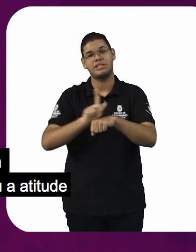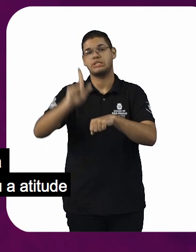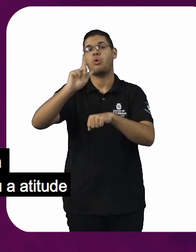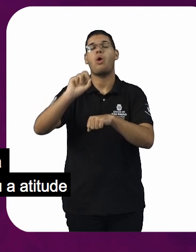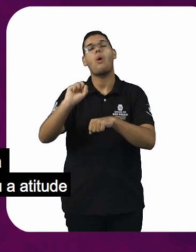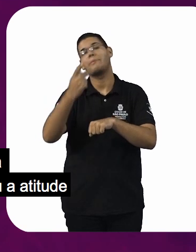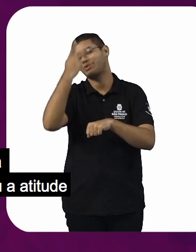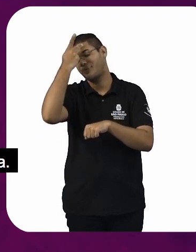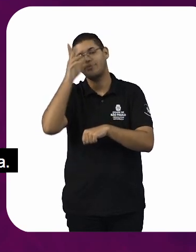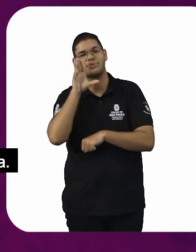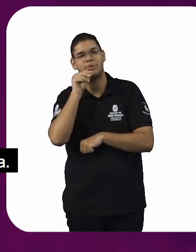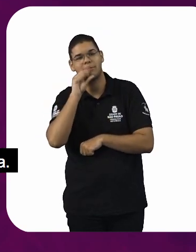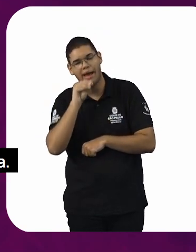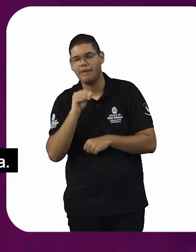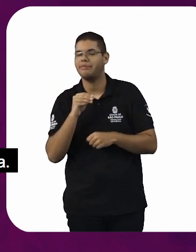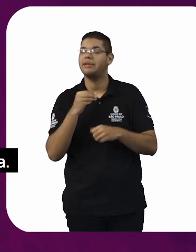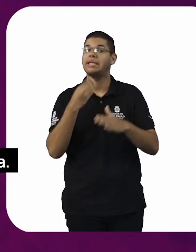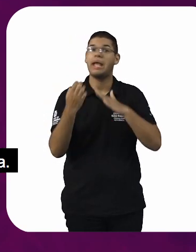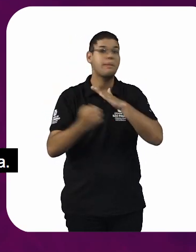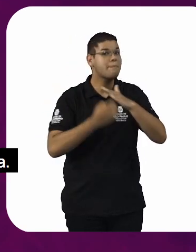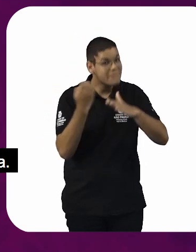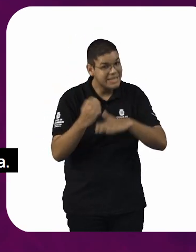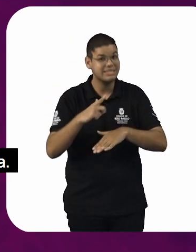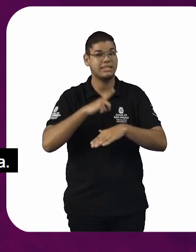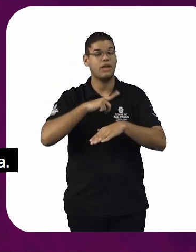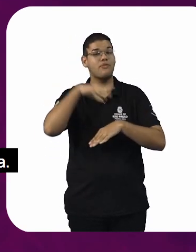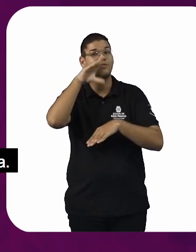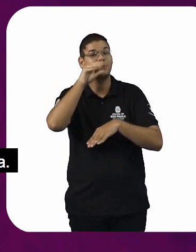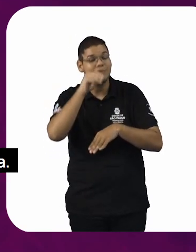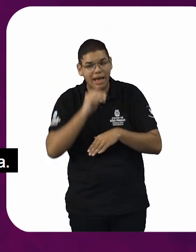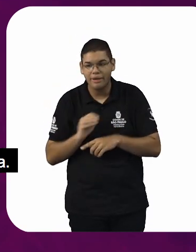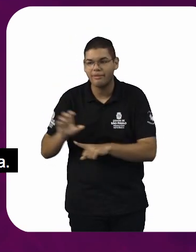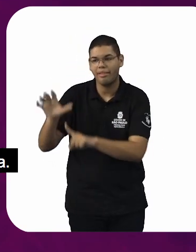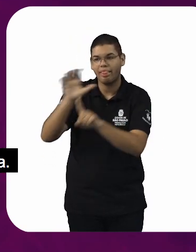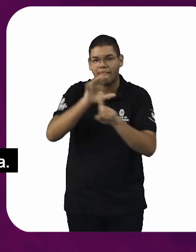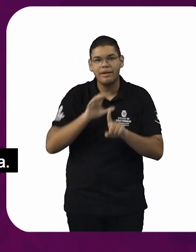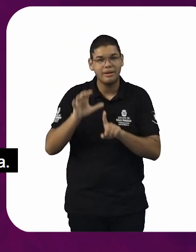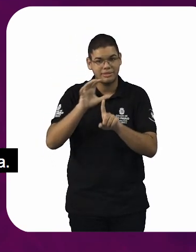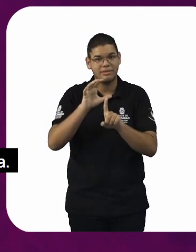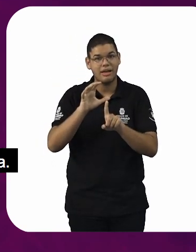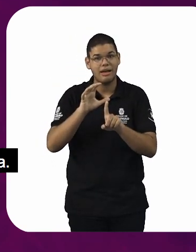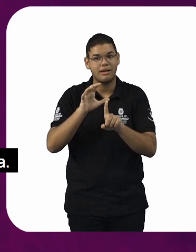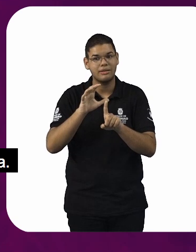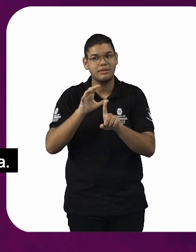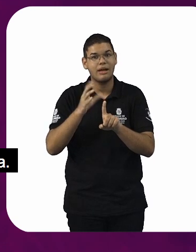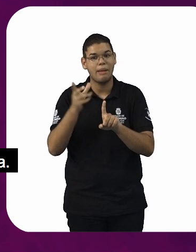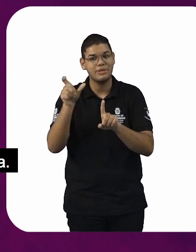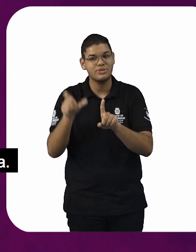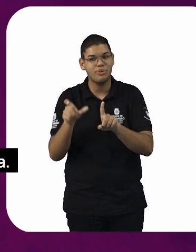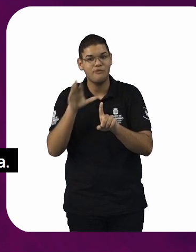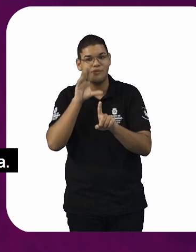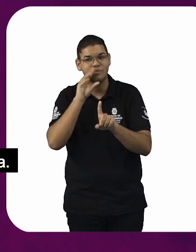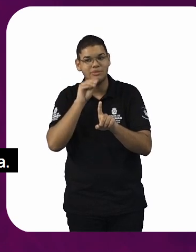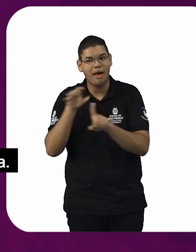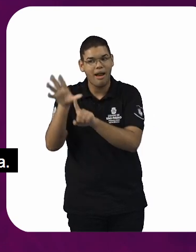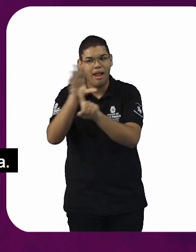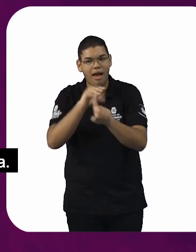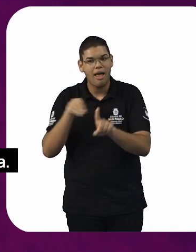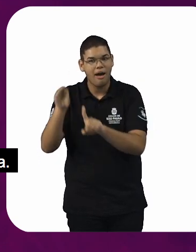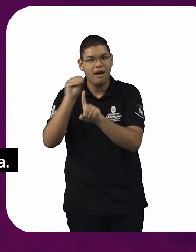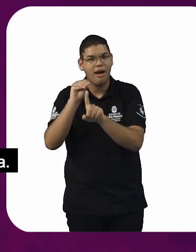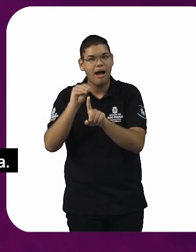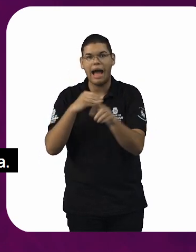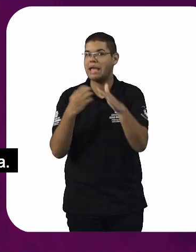que cometeu atitude racista ou discriminatória. A empresa responde também por aquela prática. Então, ela tem um